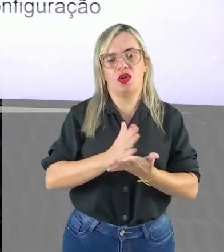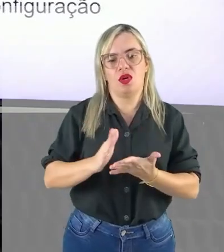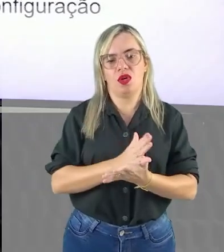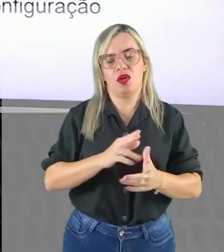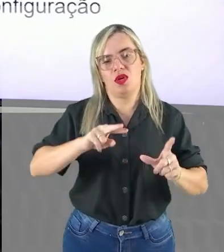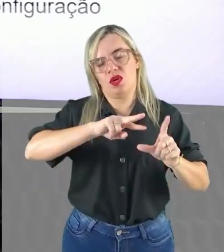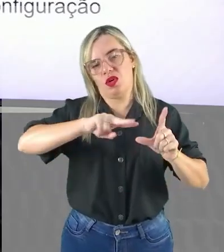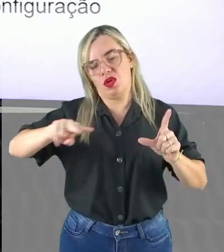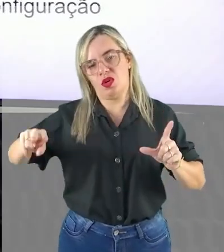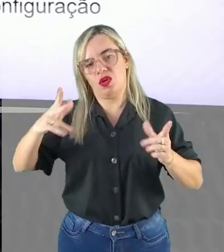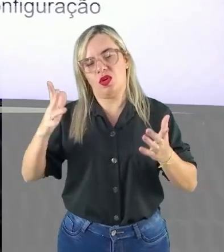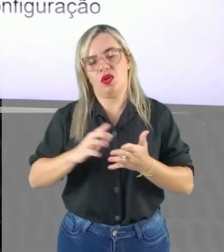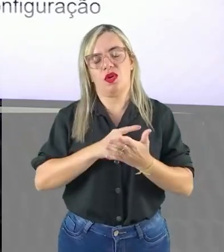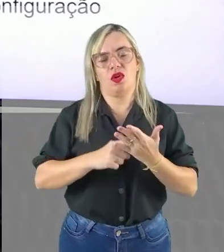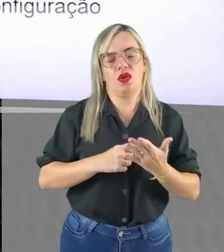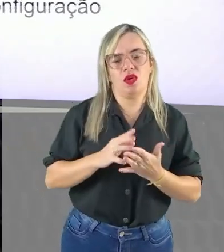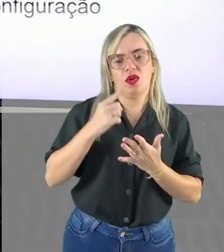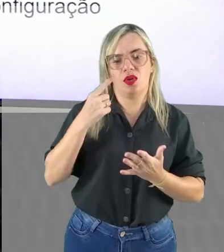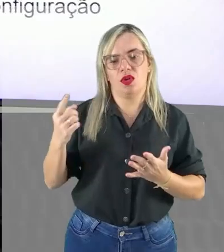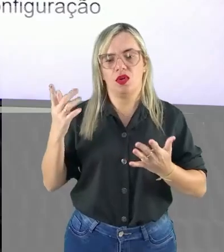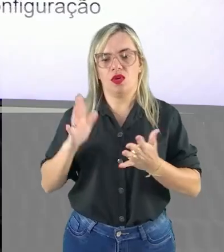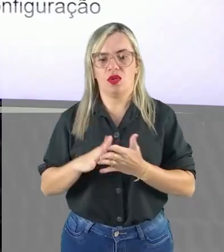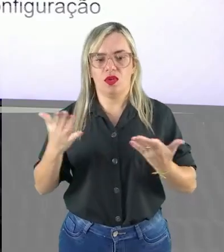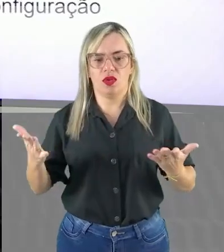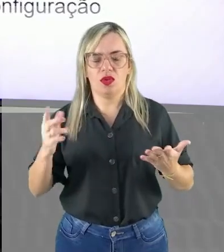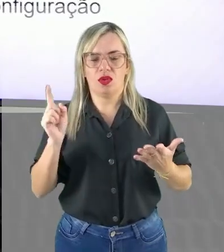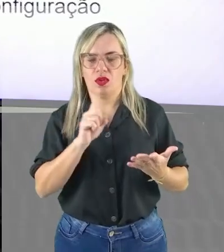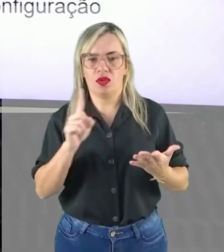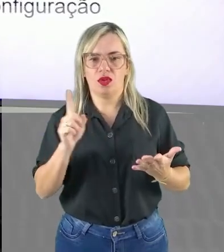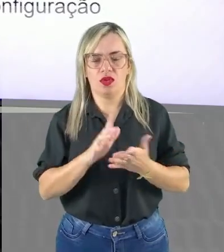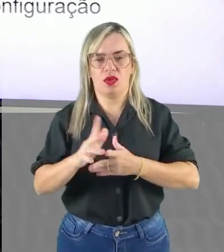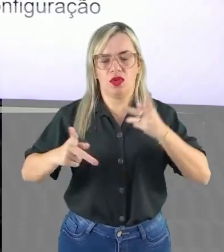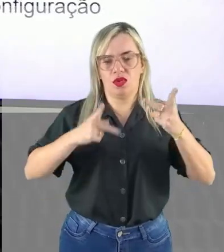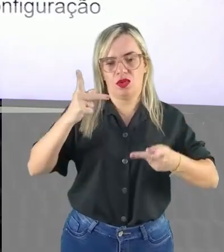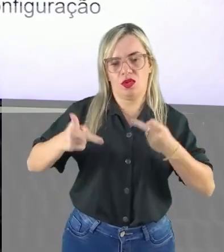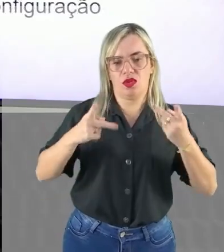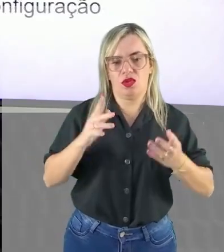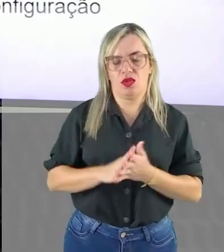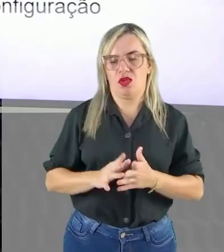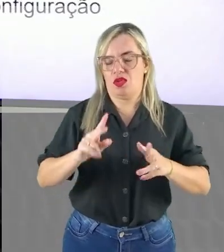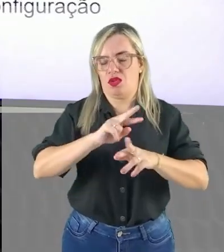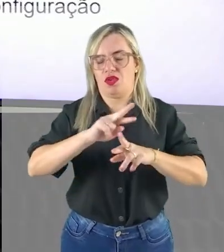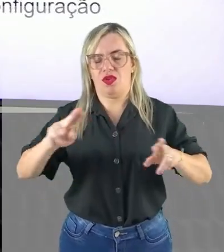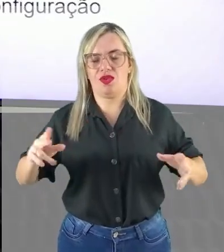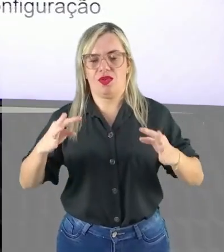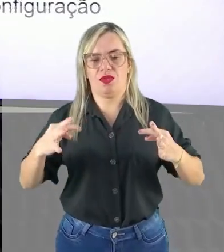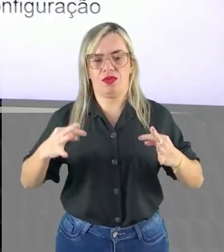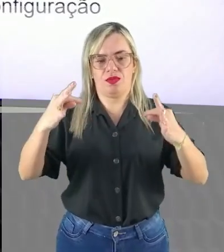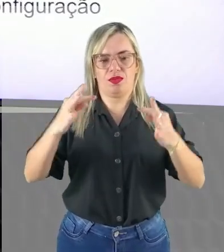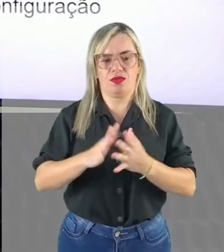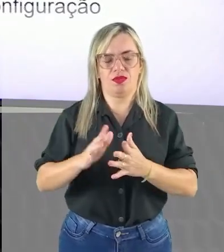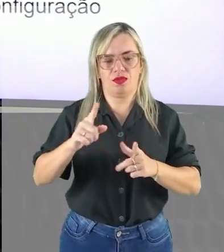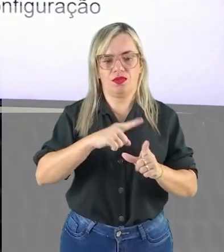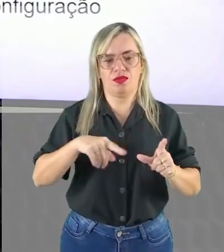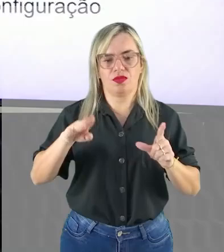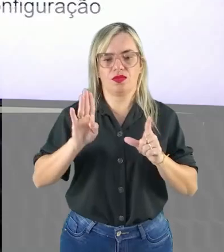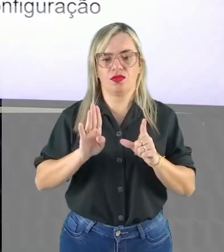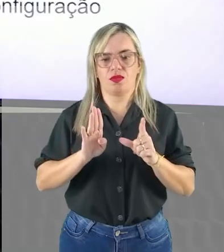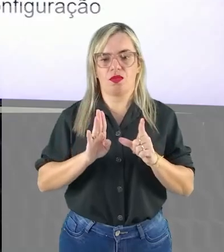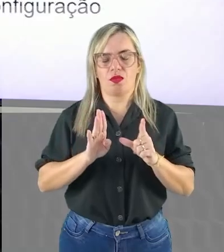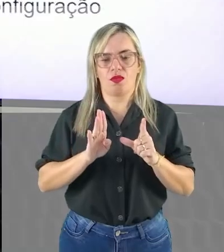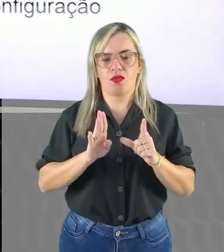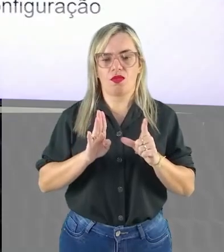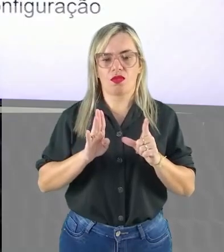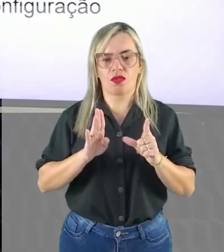caso a televisão, as agendas, livros eletrônicos, e aí não fala sobre as tecnologias, tá errado. Ele critica o uso do